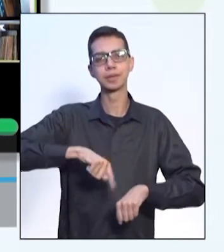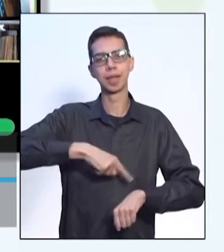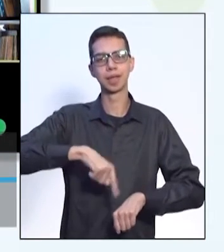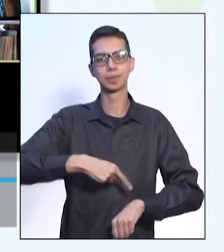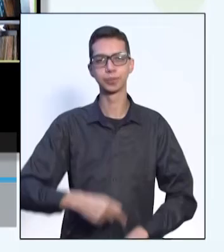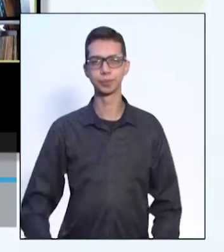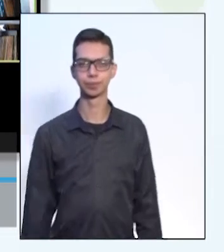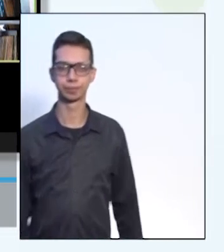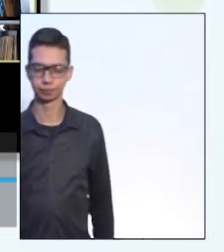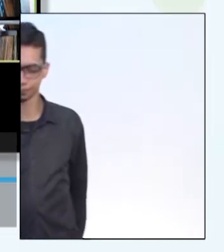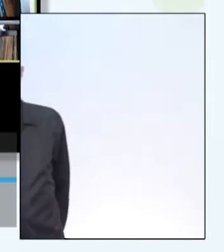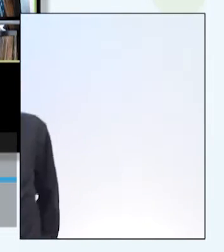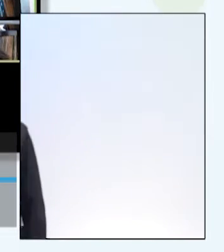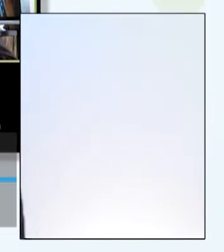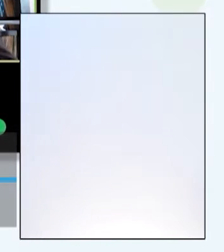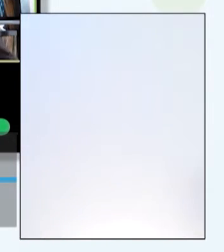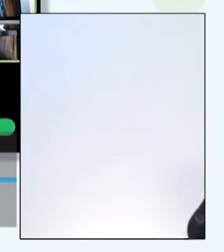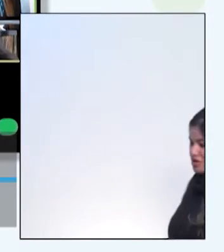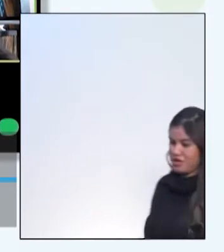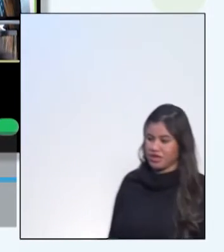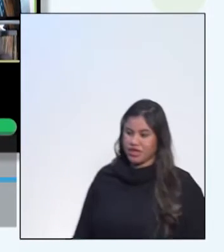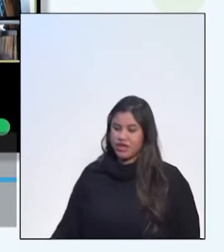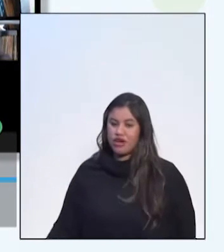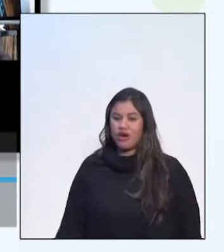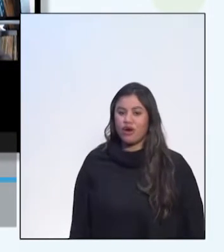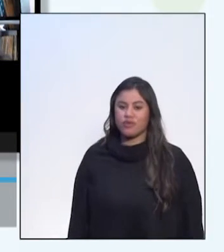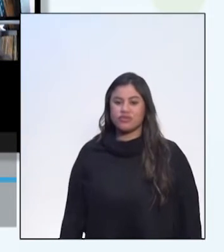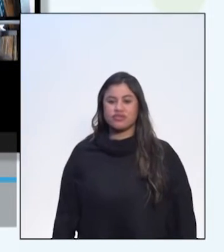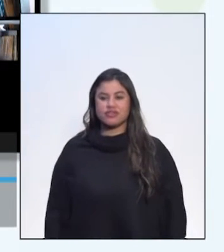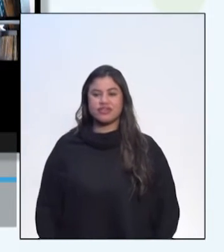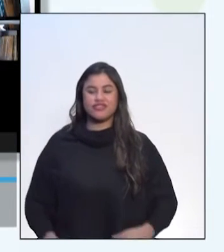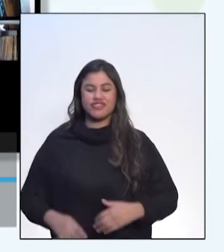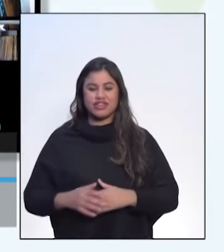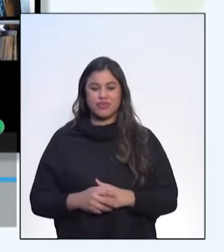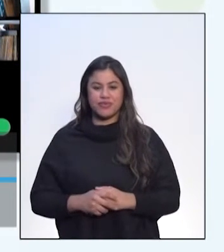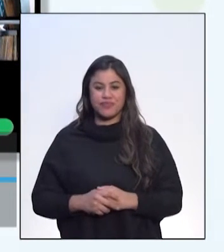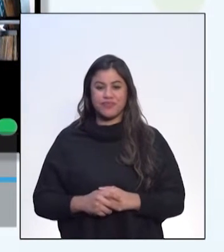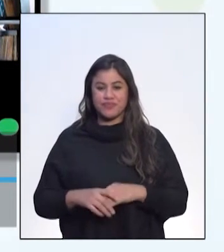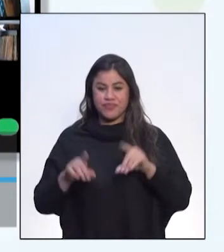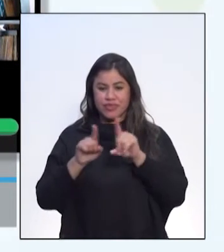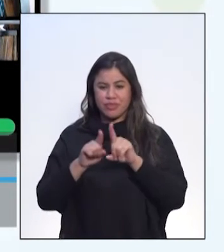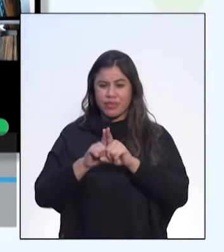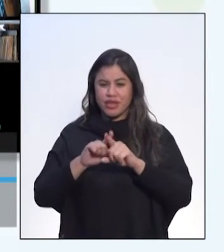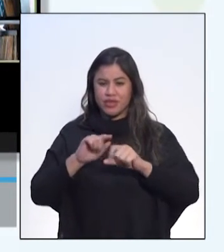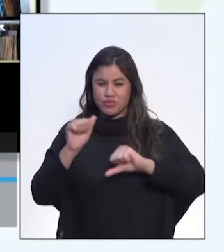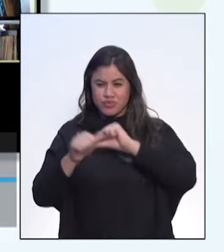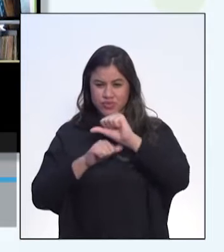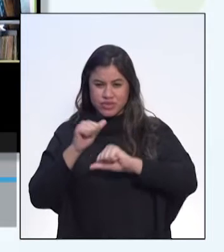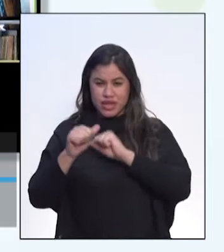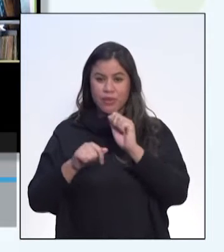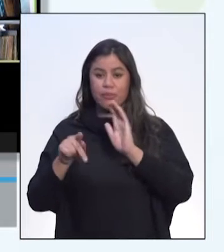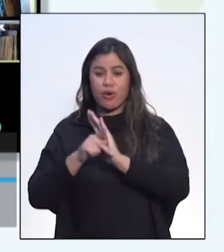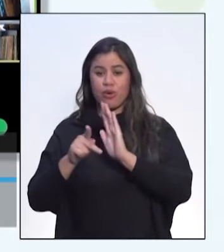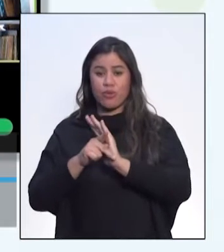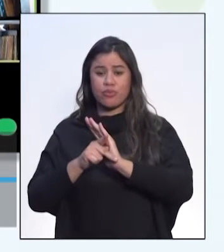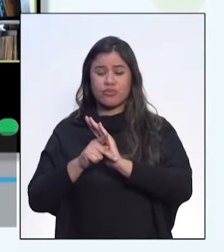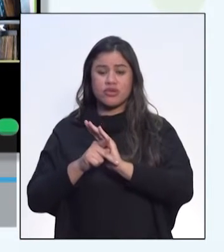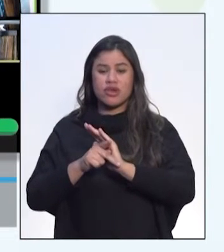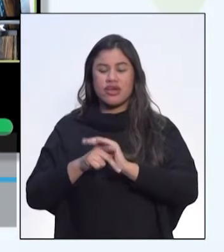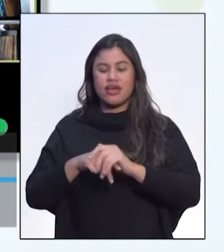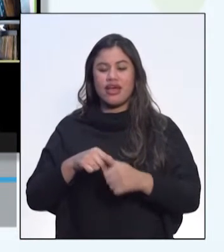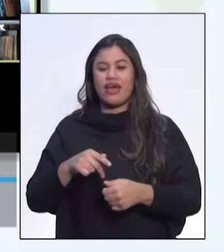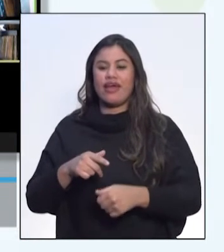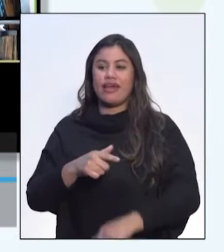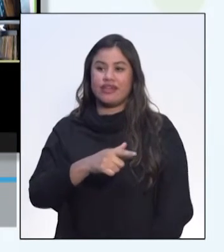é que vocês faziam para implementar essas mudanças? Vocês faziam entrevistas